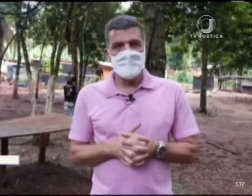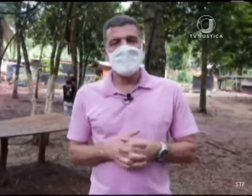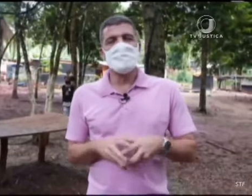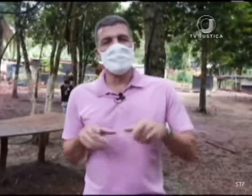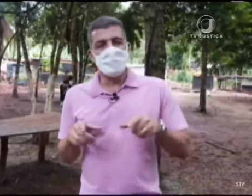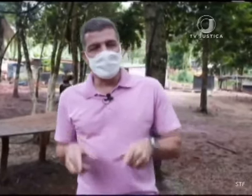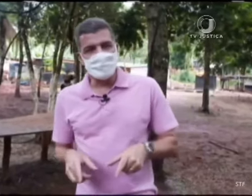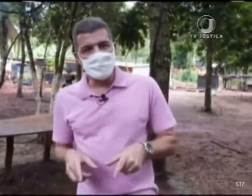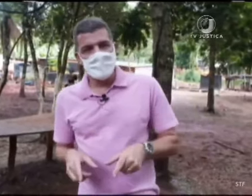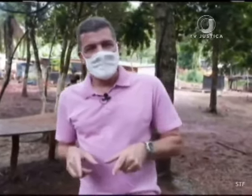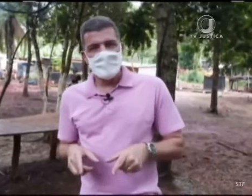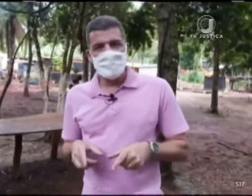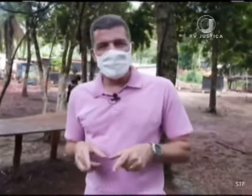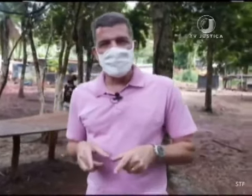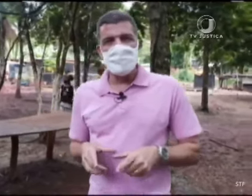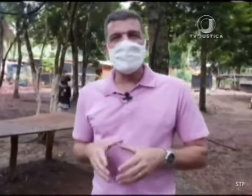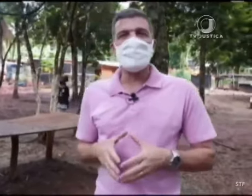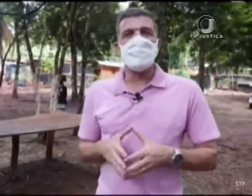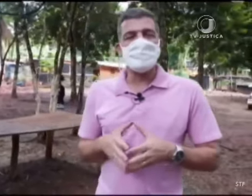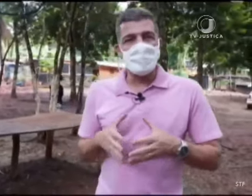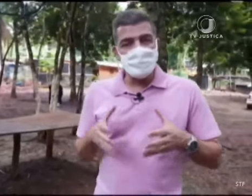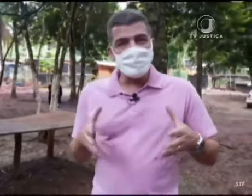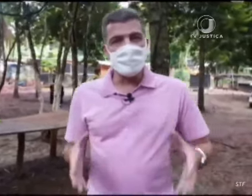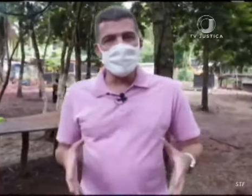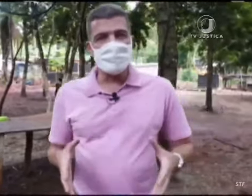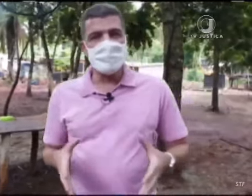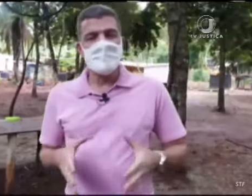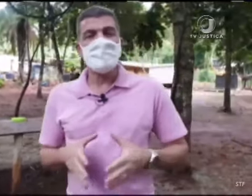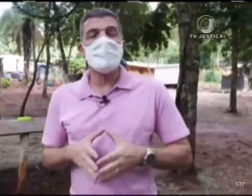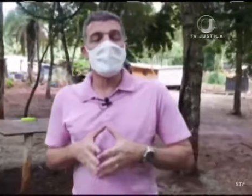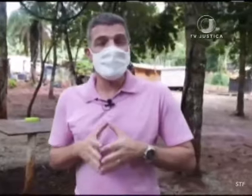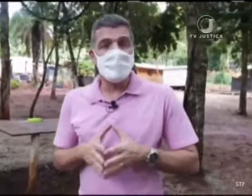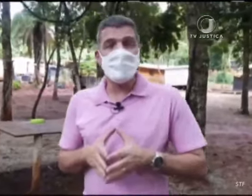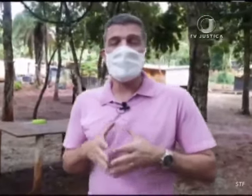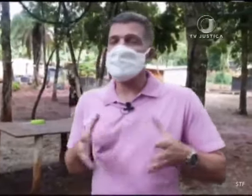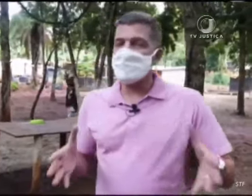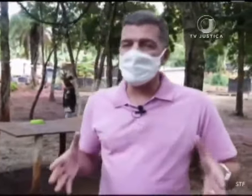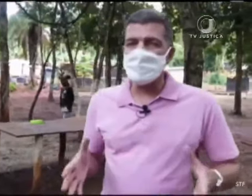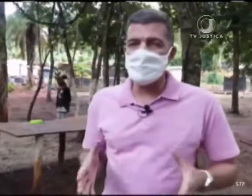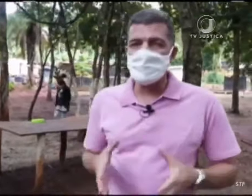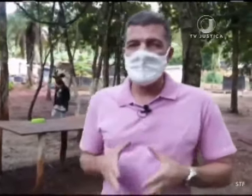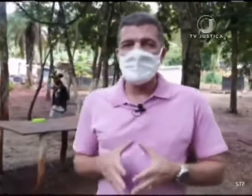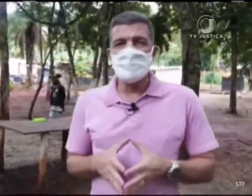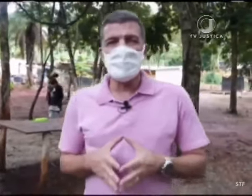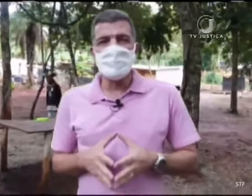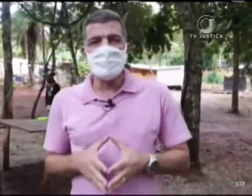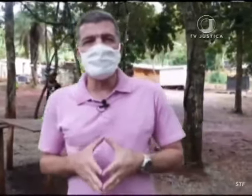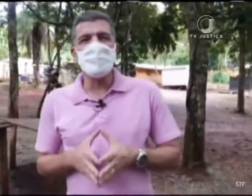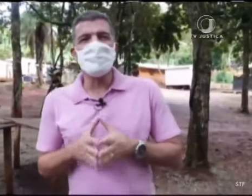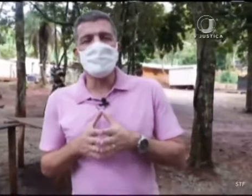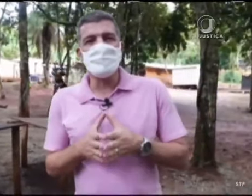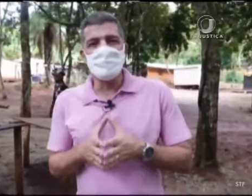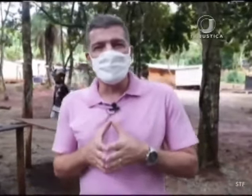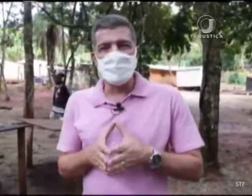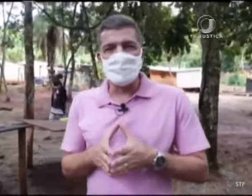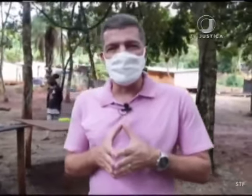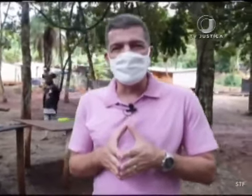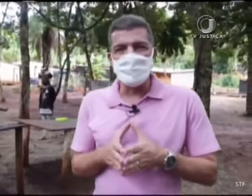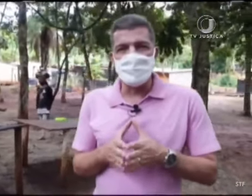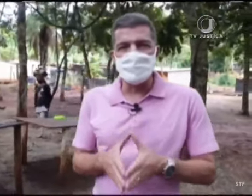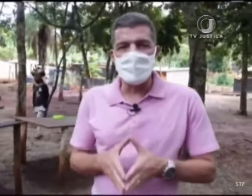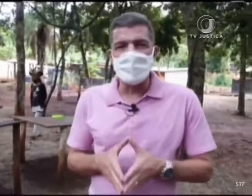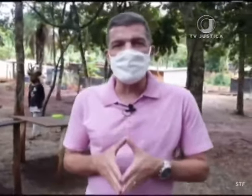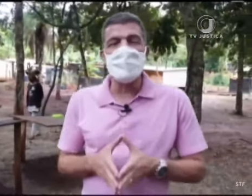Judiciário. Em uma população que vive uma situação de pobreza, são praticamente inexistentes os pedidos de concessão de